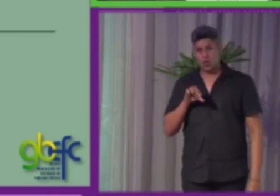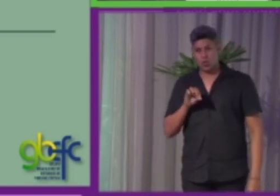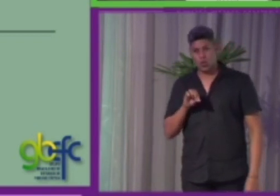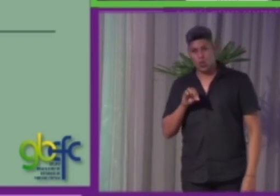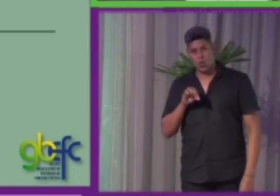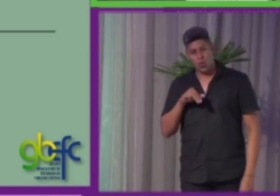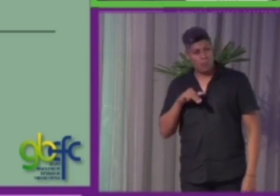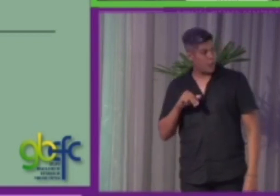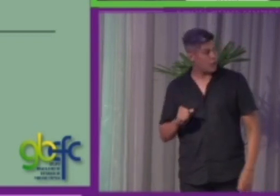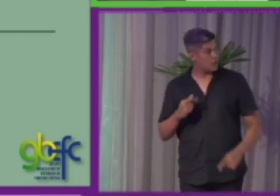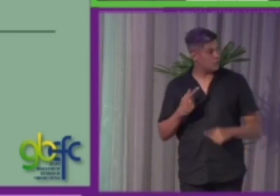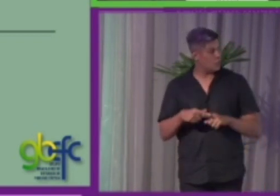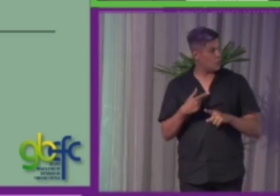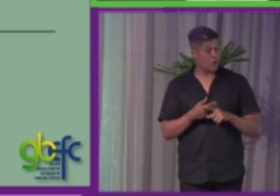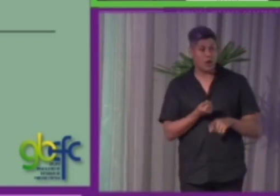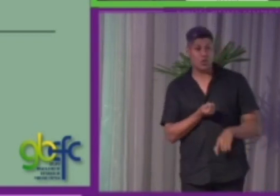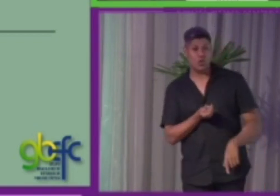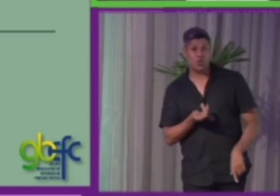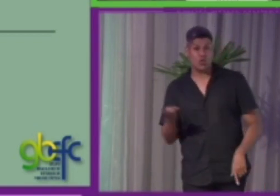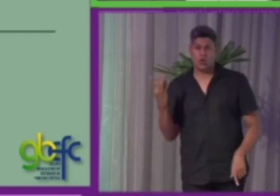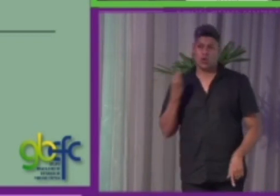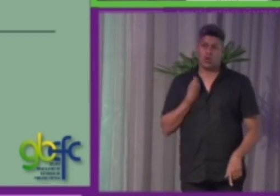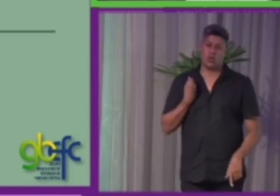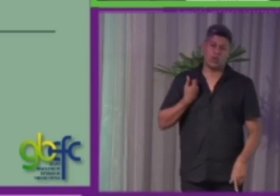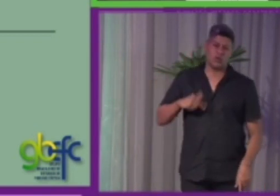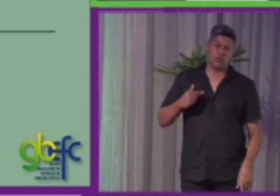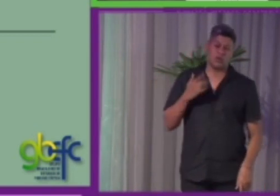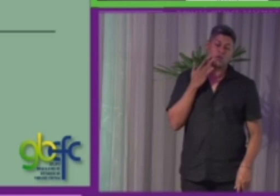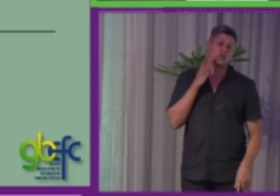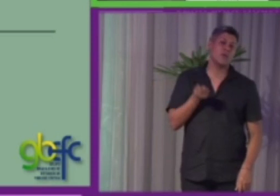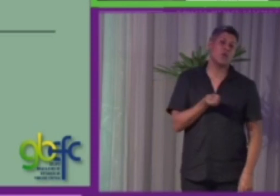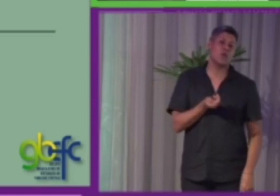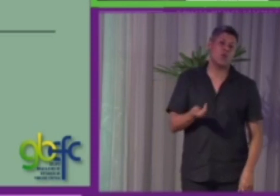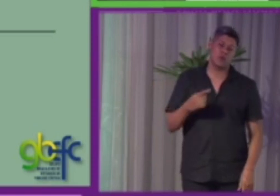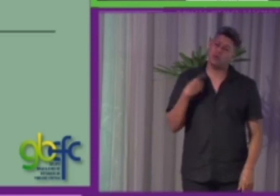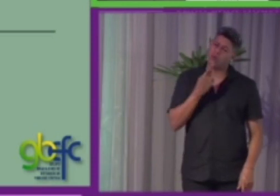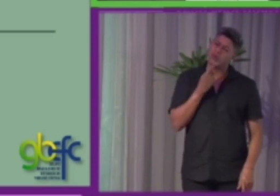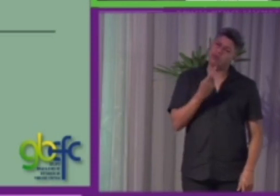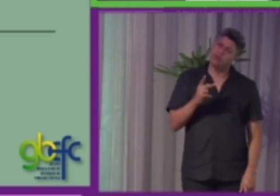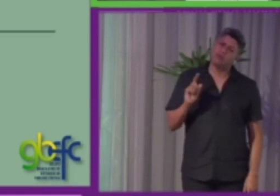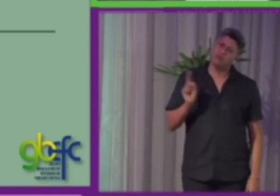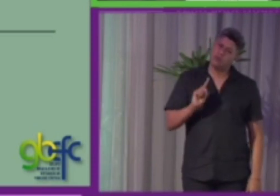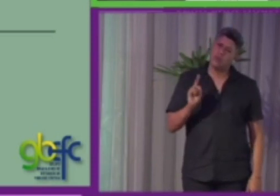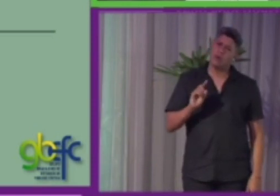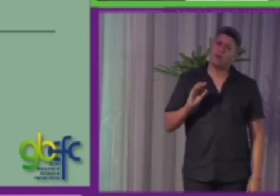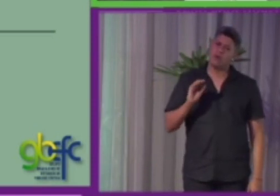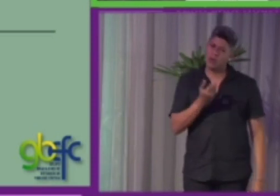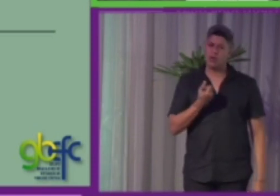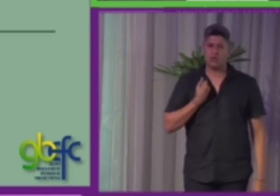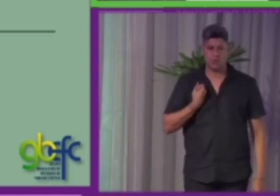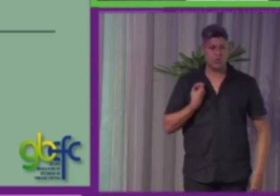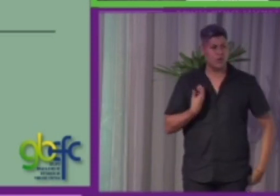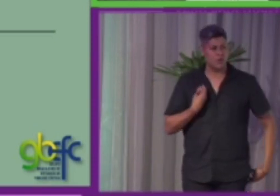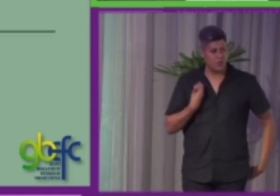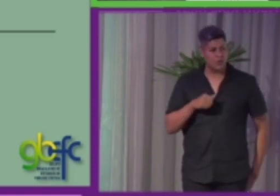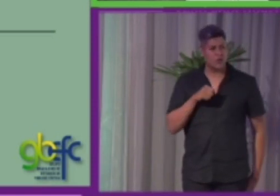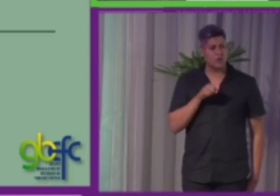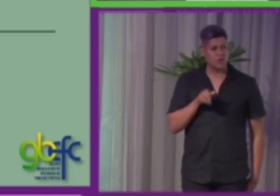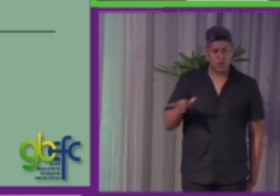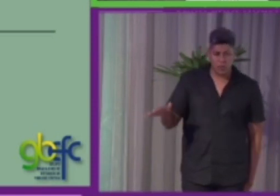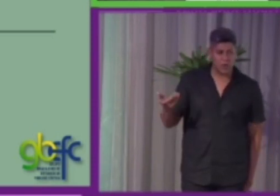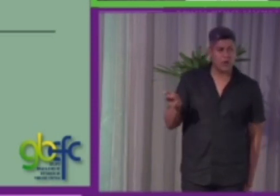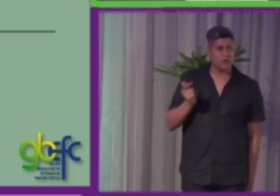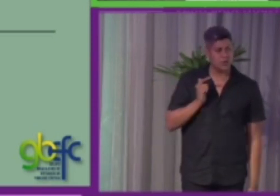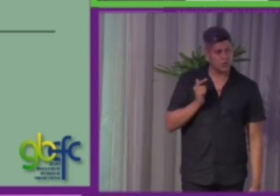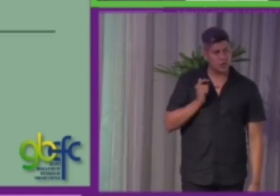se sabia quantos pacientes seriam elegíveis para essa terapêutica. E nós falamos, não, claro, os números estão aqui, são publicados regularmente,